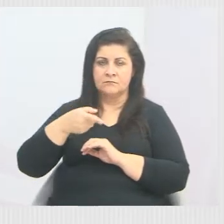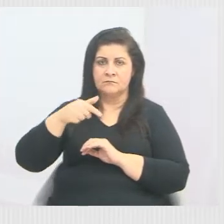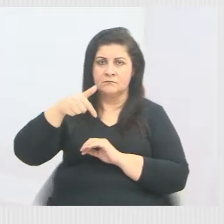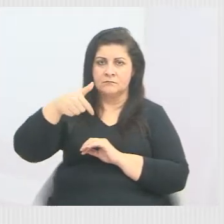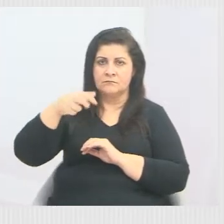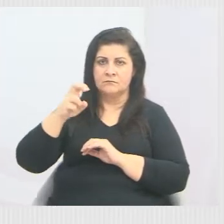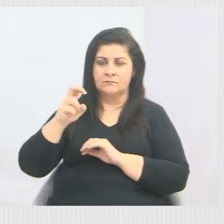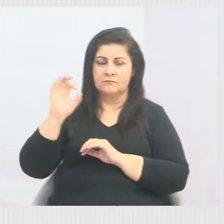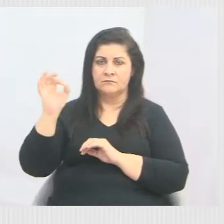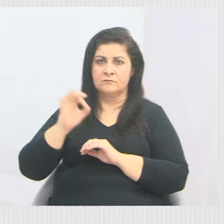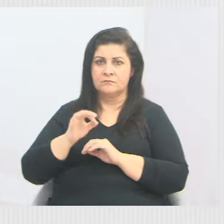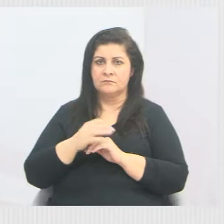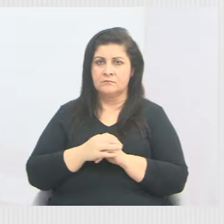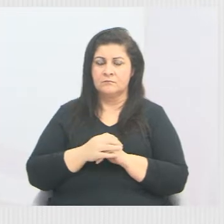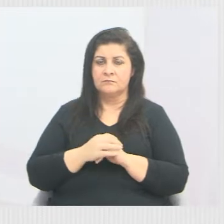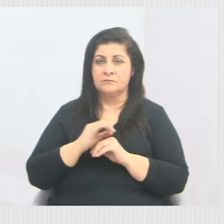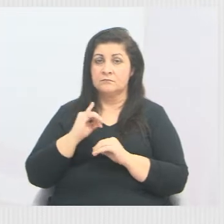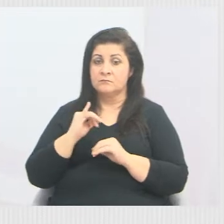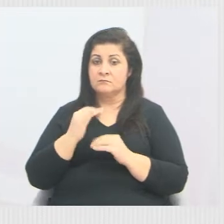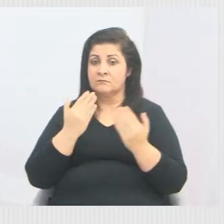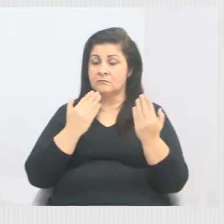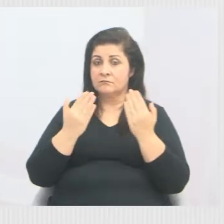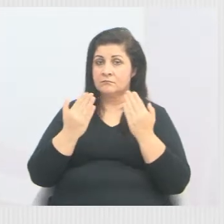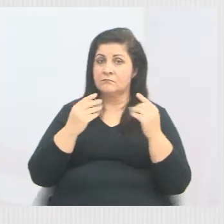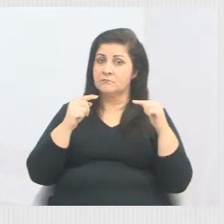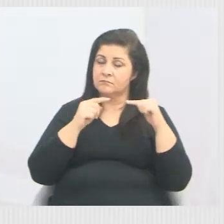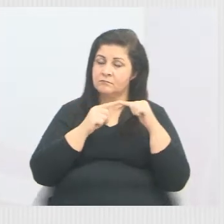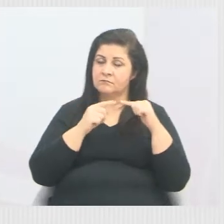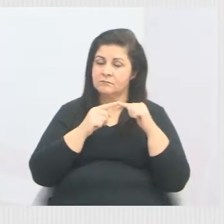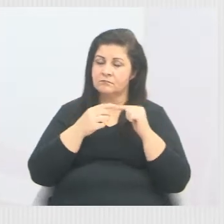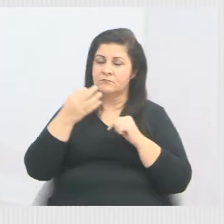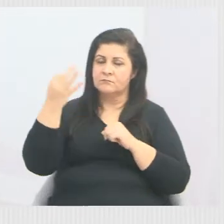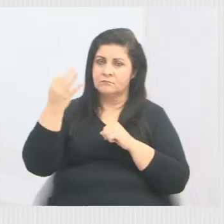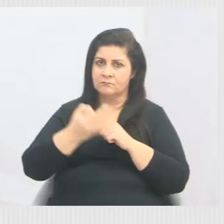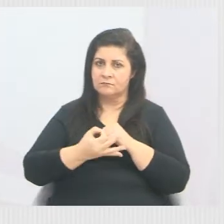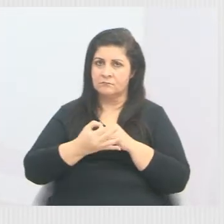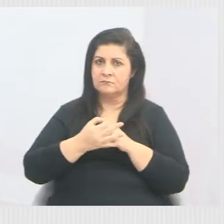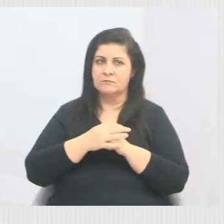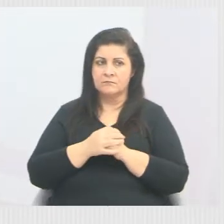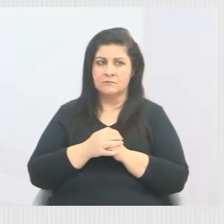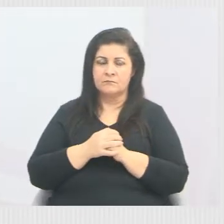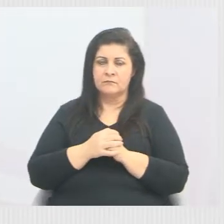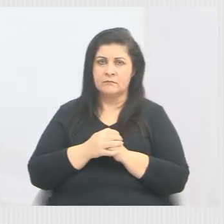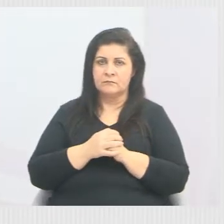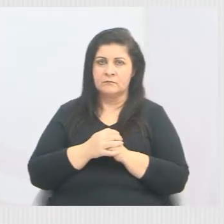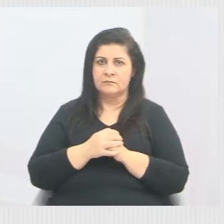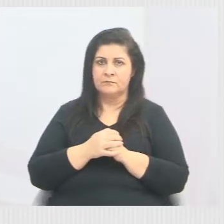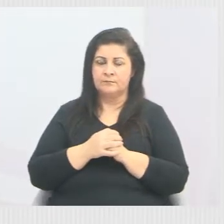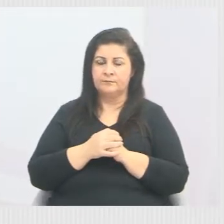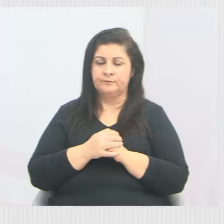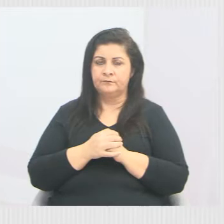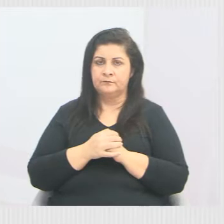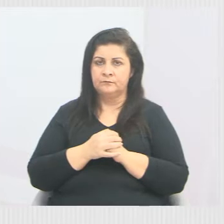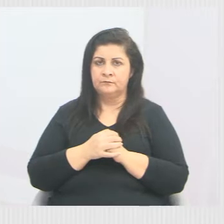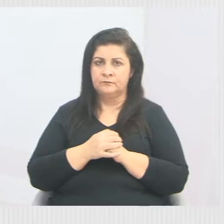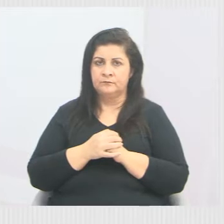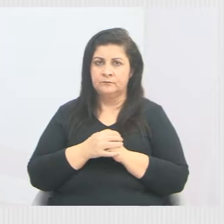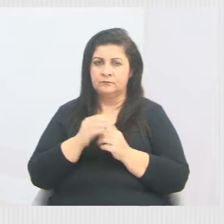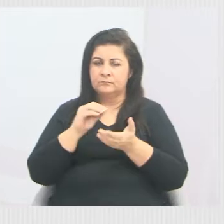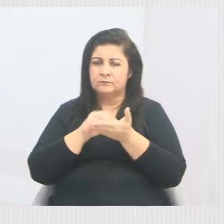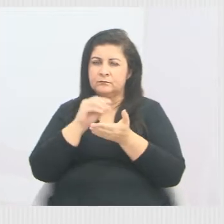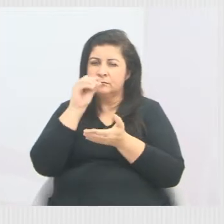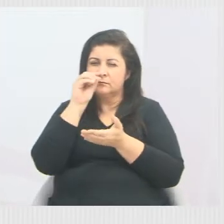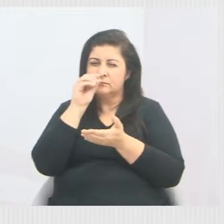32,75%. Se nós formos avaliar pela meta, né, está praticamente quase lá, faltando poucos décimos,